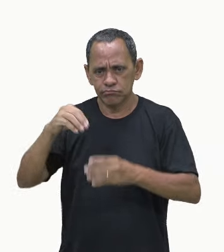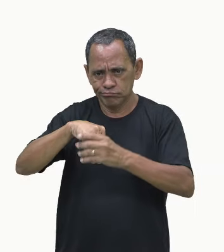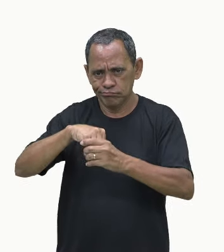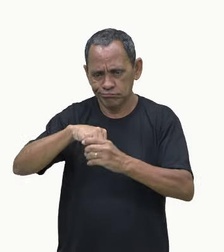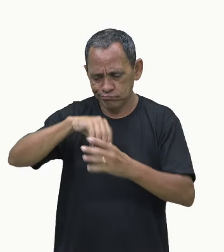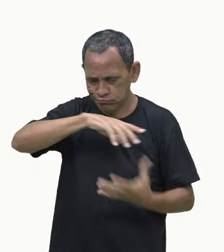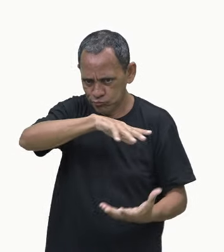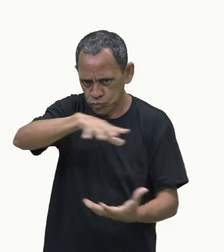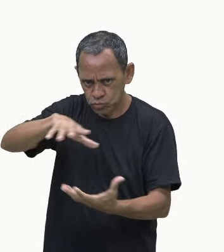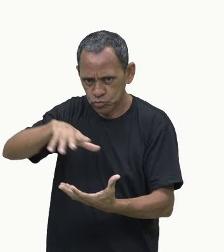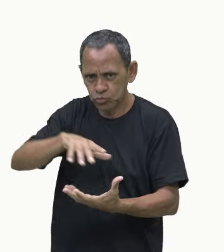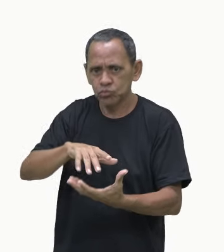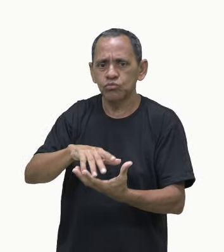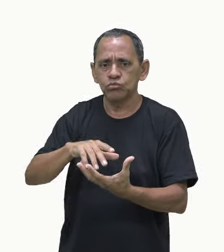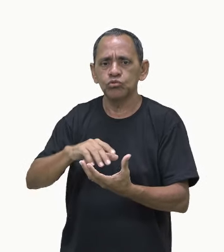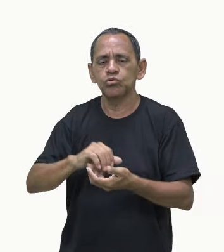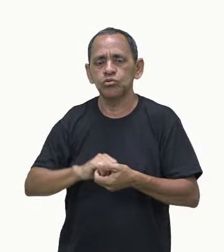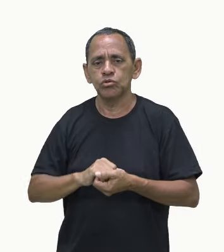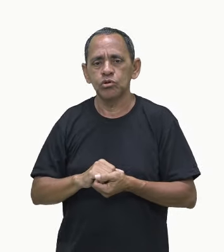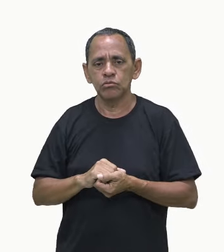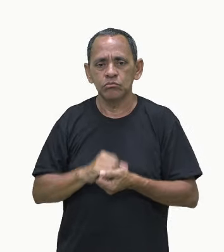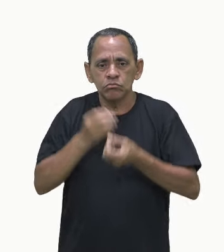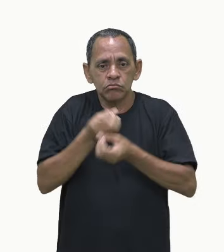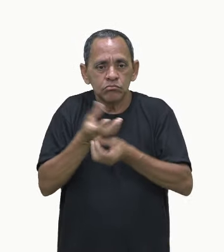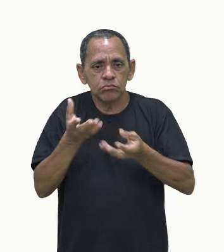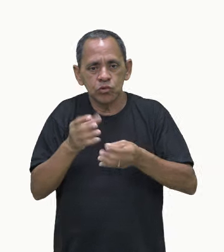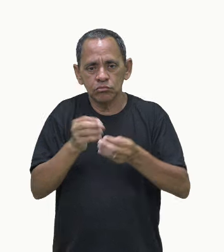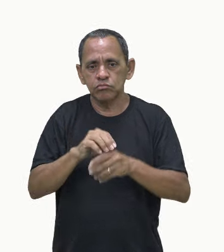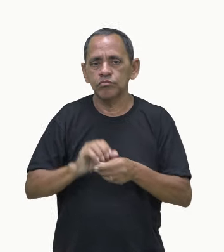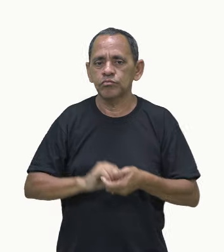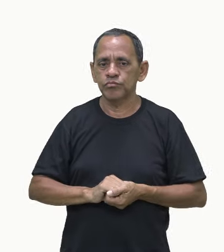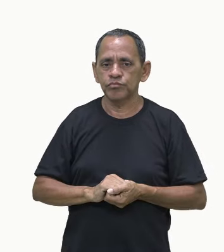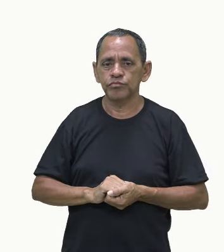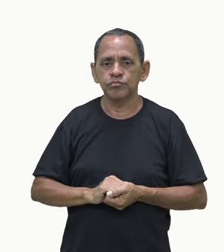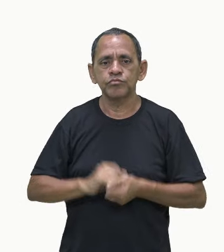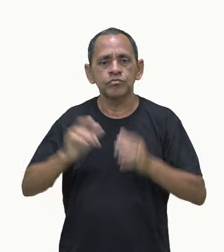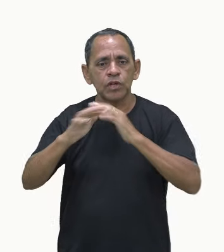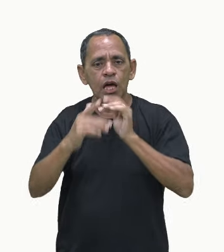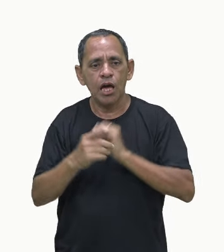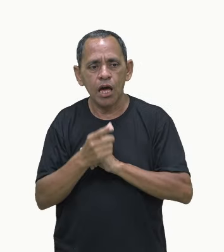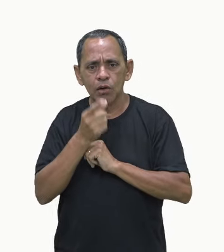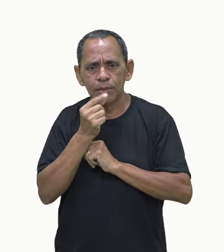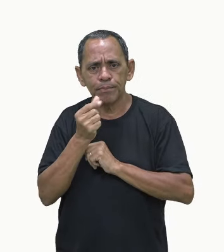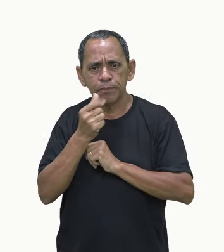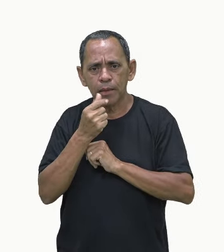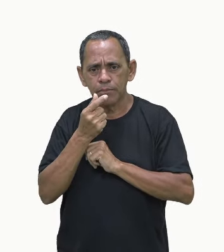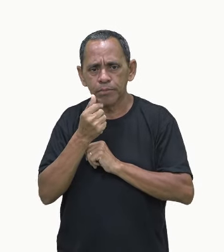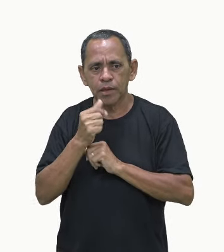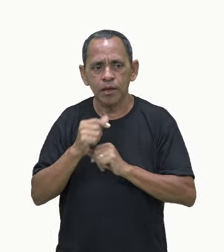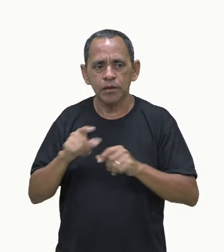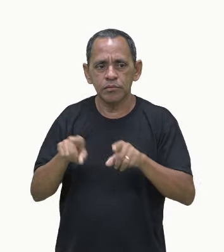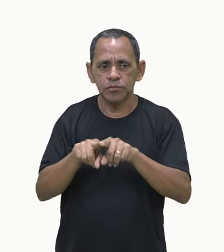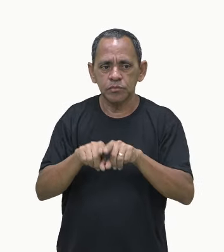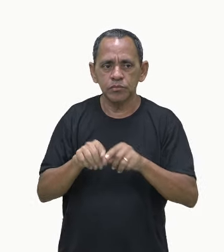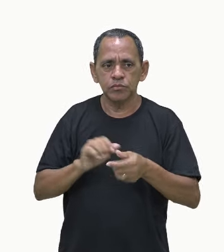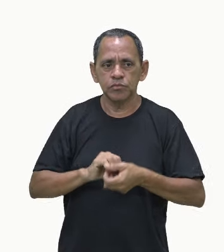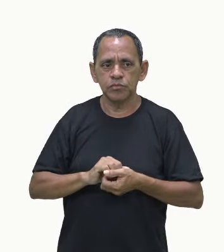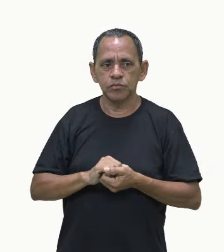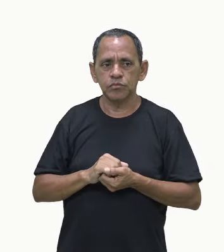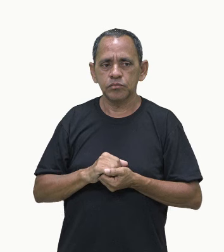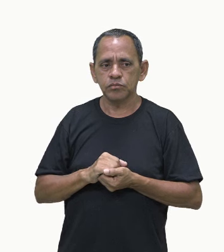uma distribuição de água salgada, ou seja, desses 70% que eu comentei